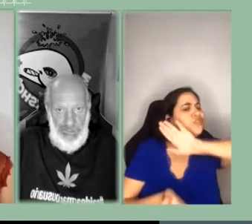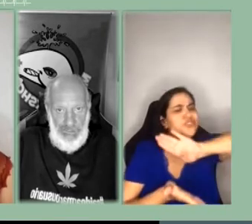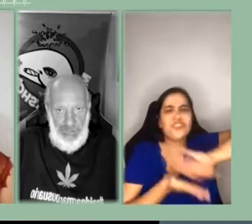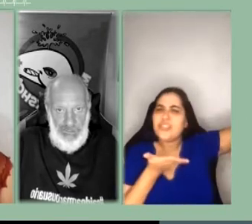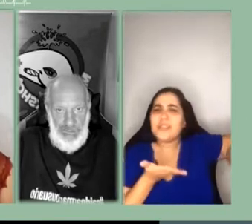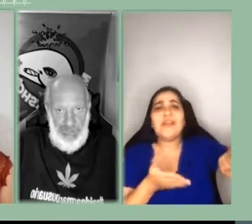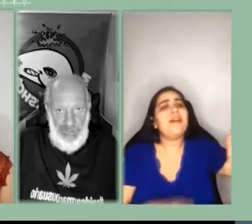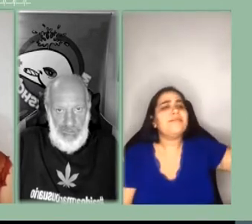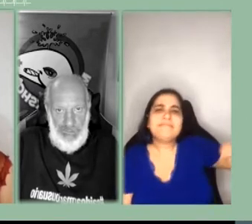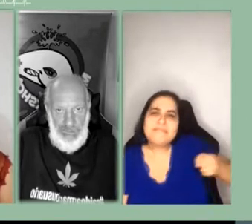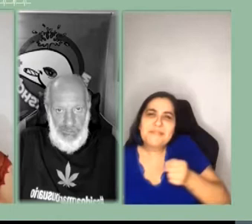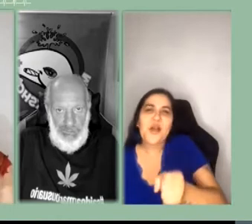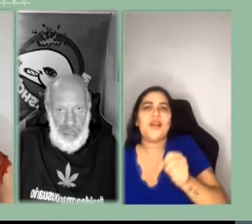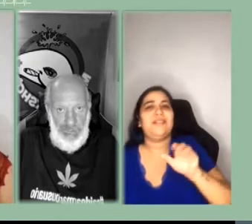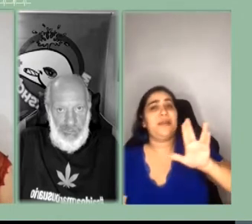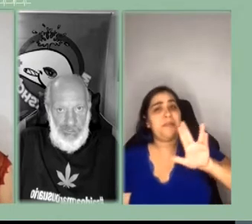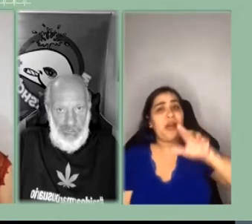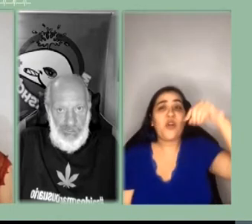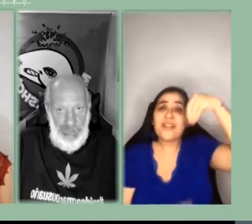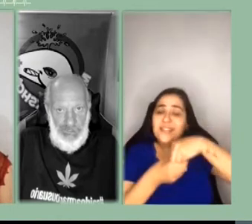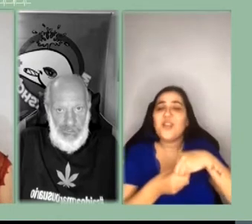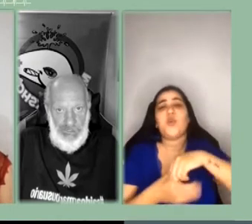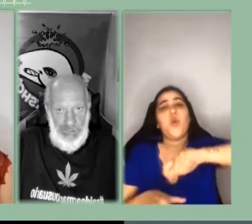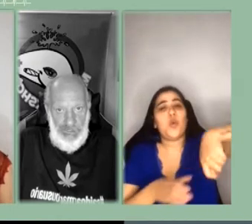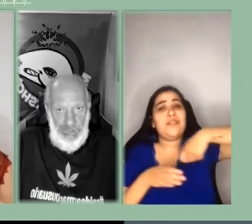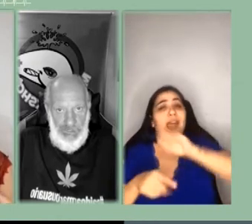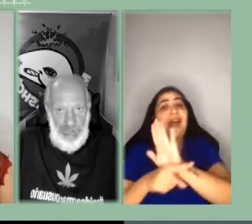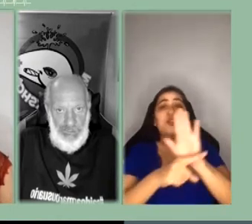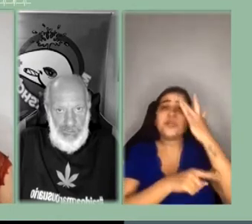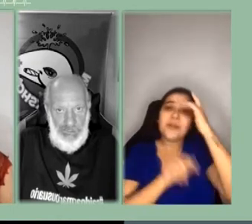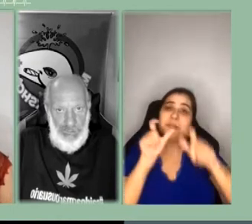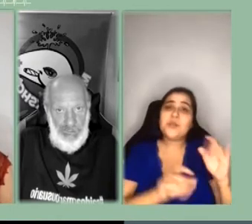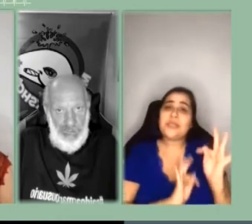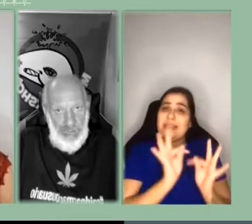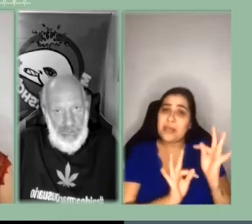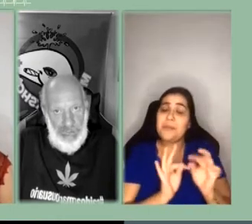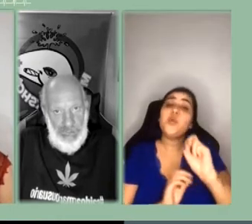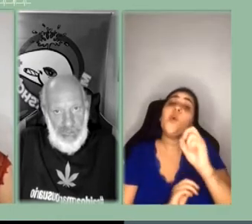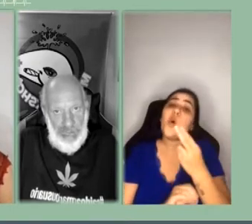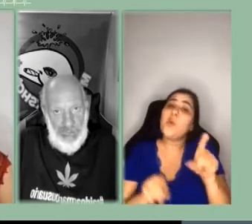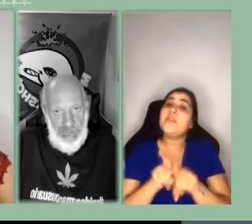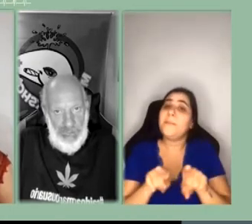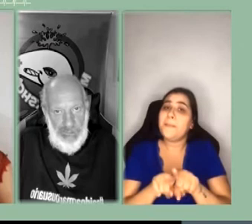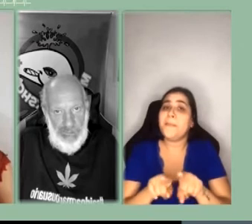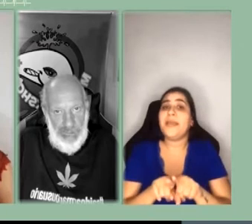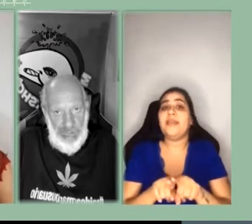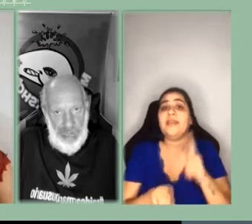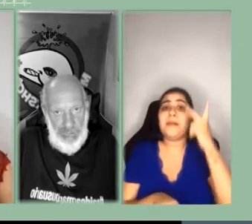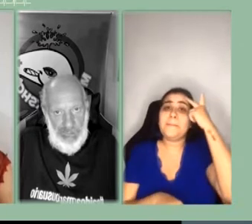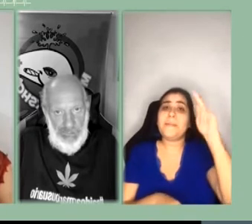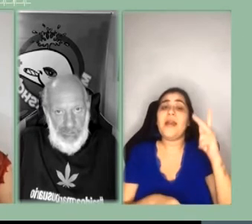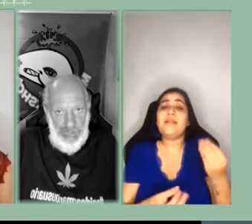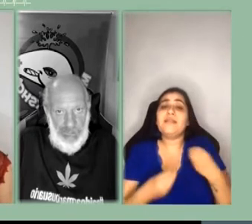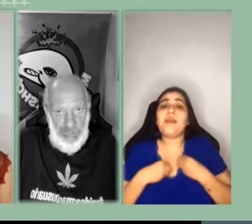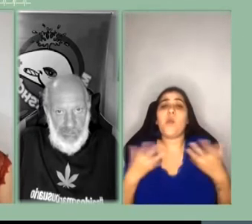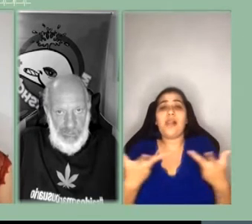parte culinária, que vai ajudar muita gente de forma terapêutica ou de forma mesmo para proporcionar qualidade de